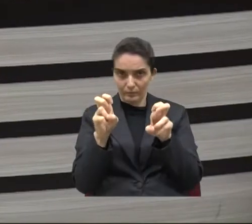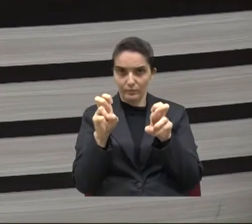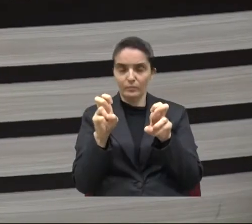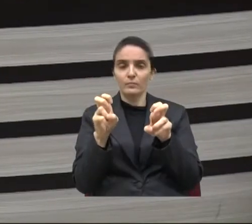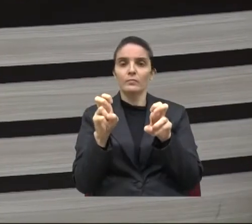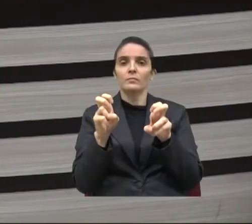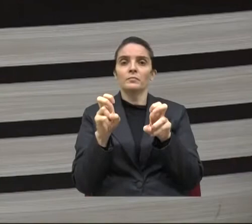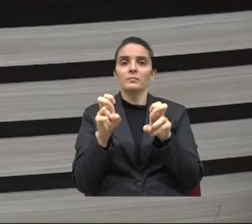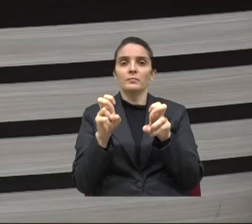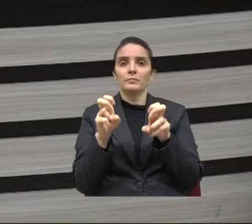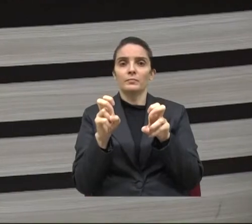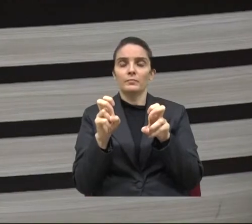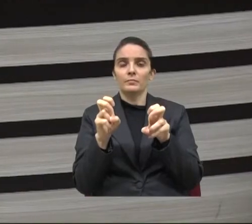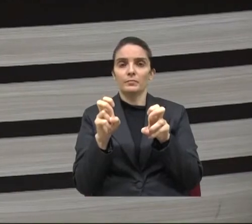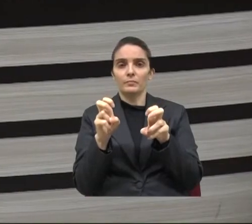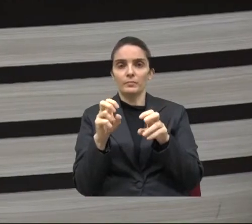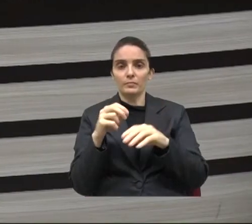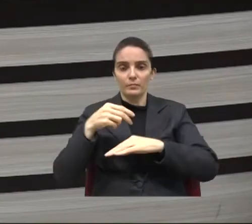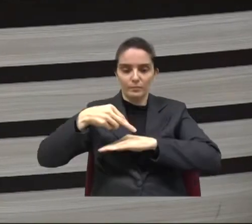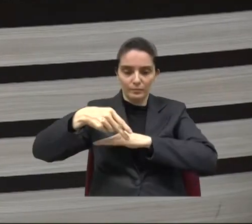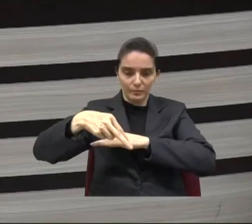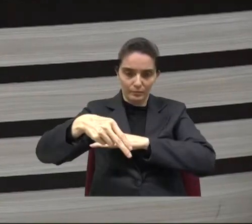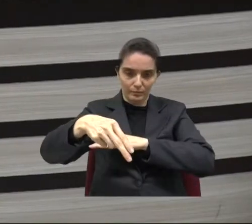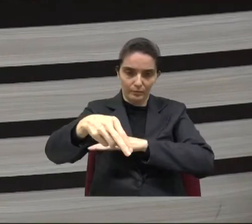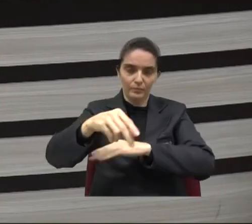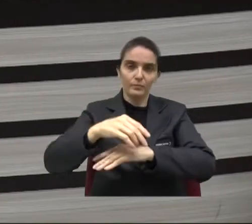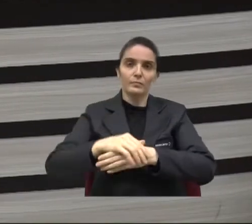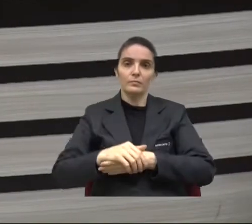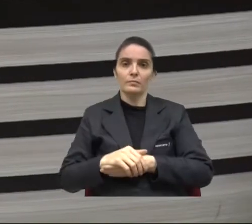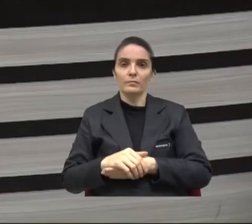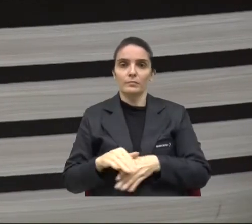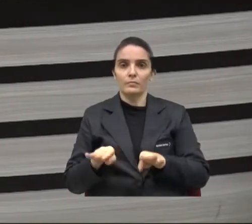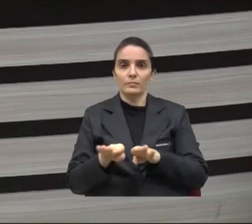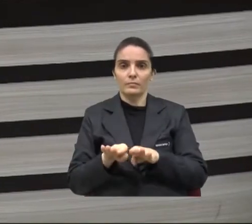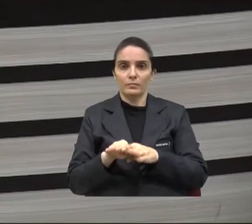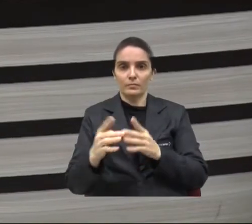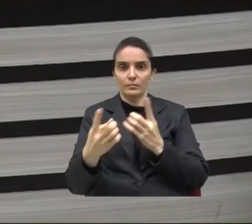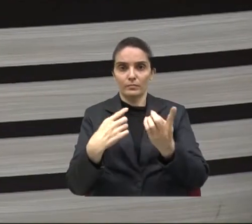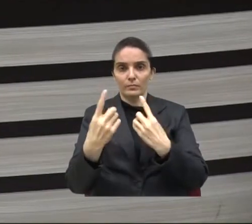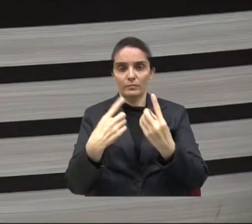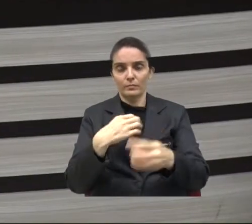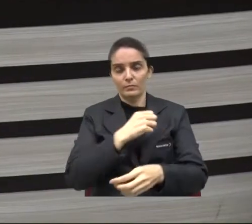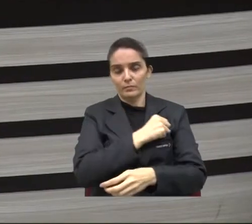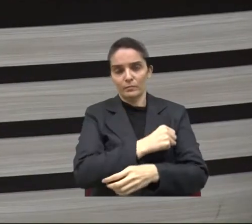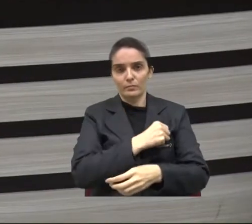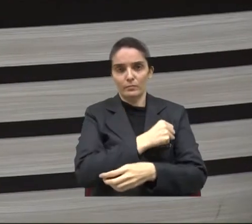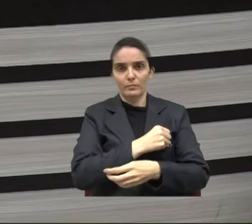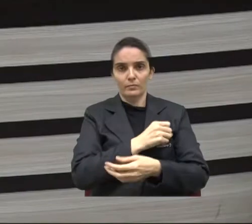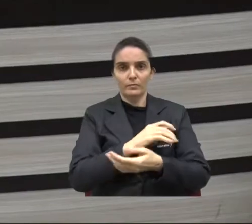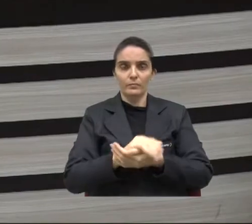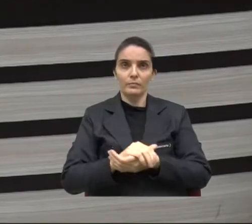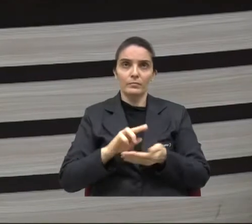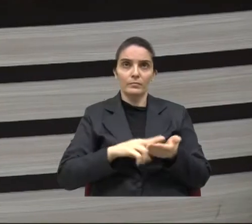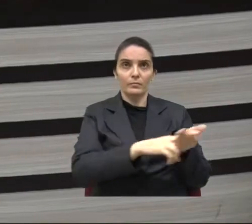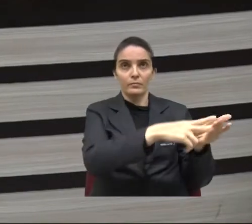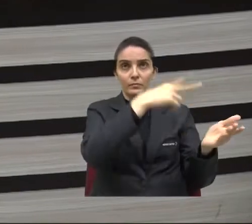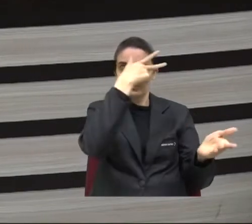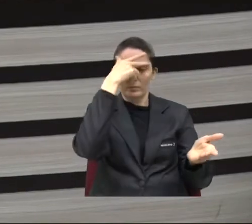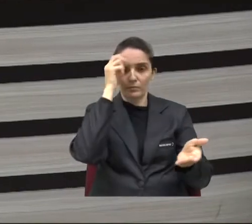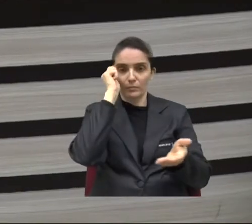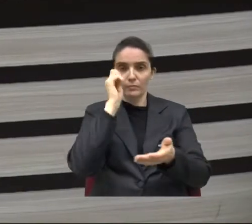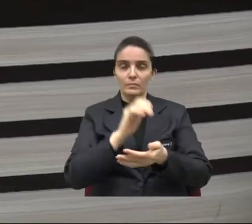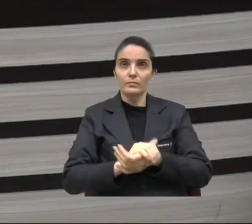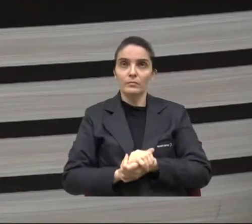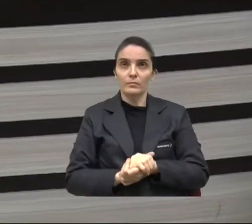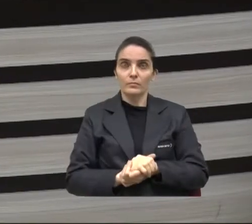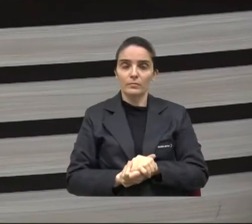dessa passagem ali na Alberto Ferreira e também na Avenida Saudades. Ao Executivo, o requerimento.